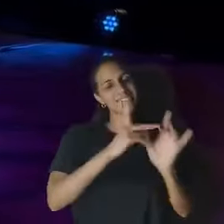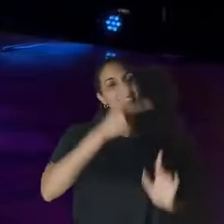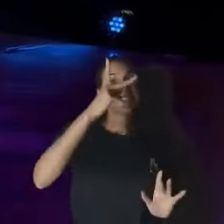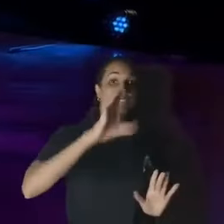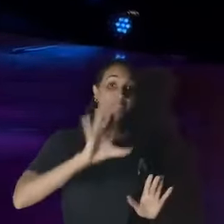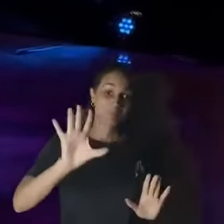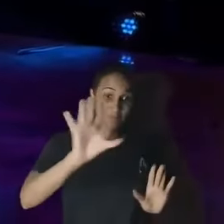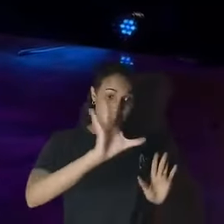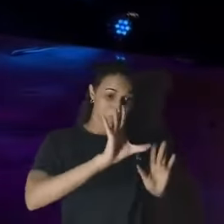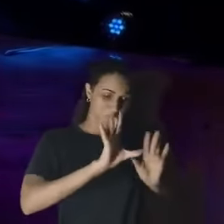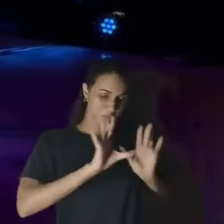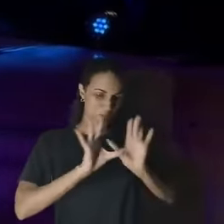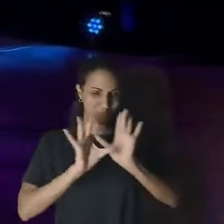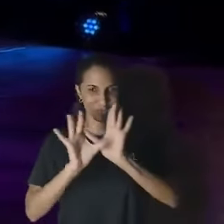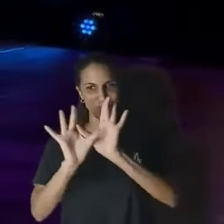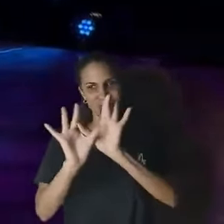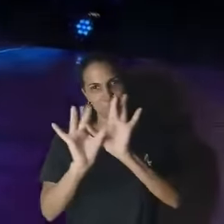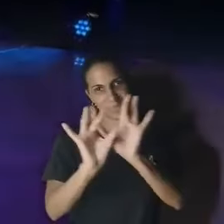tua